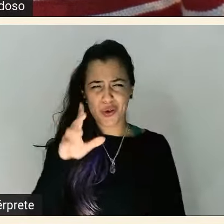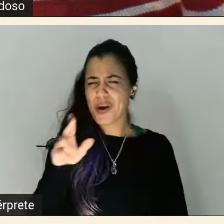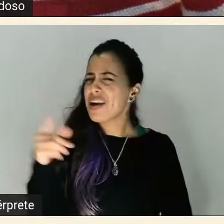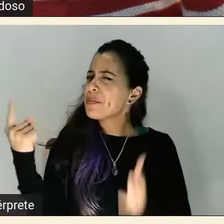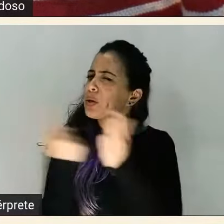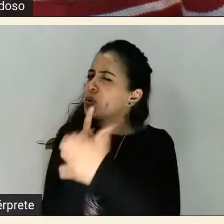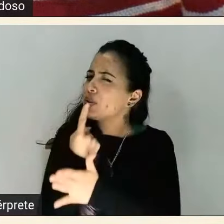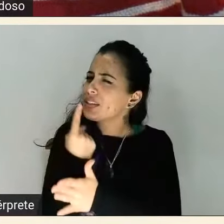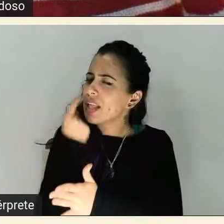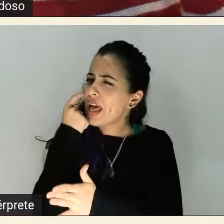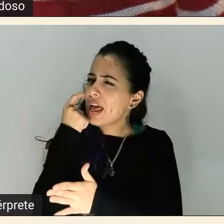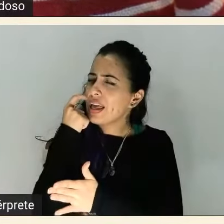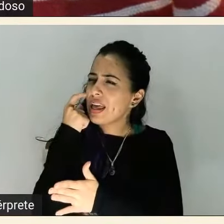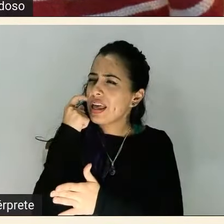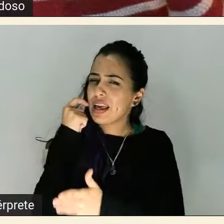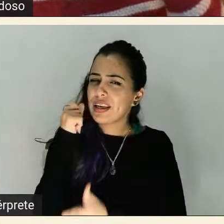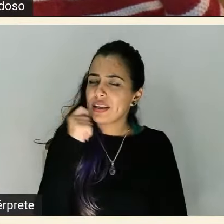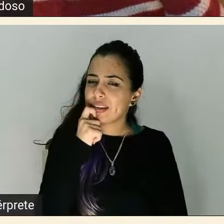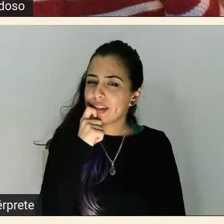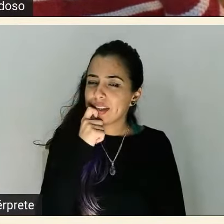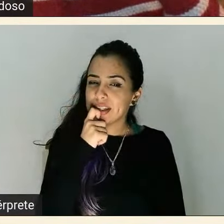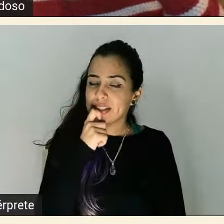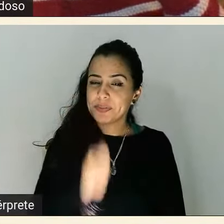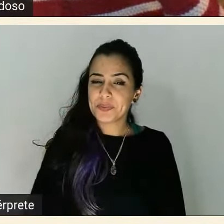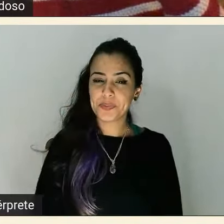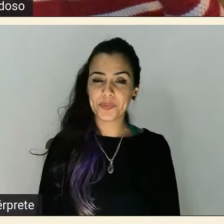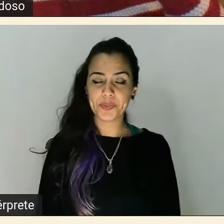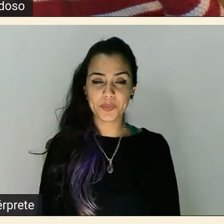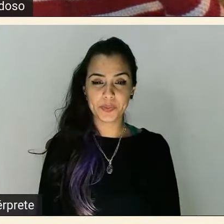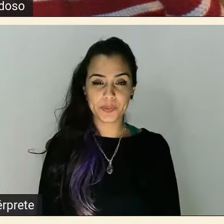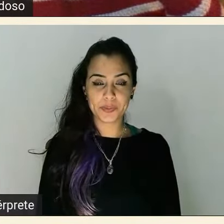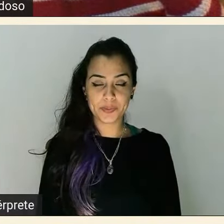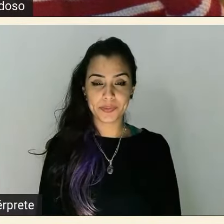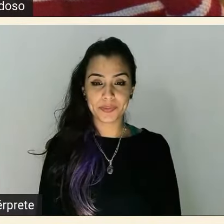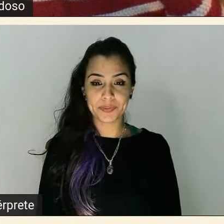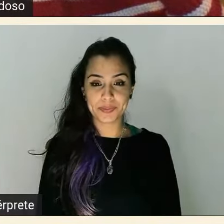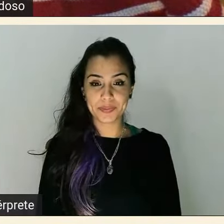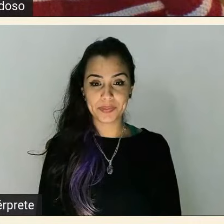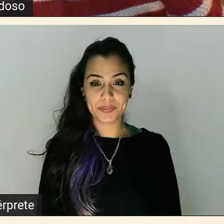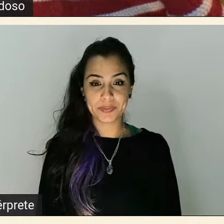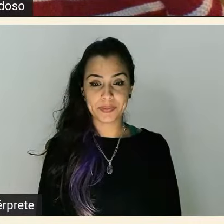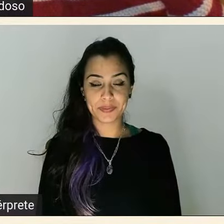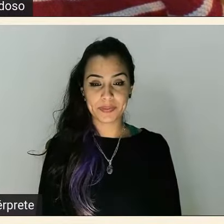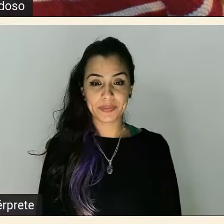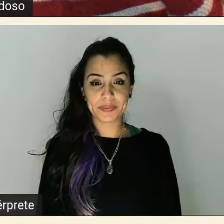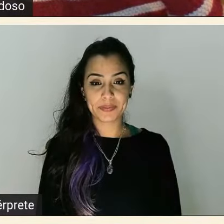Te repito, pode deixar. Olha, a primeira é assim.